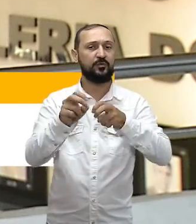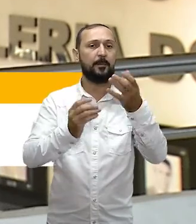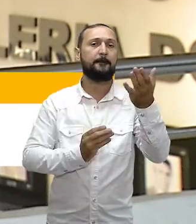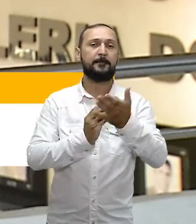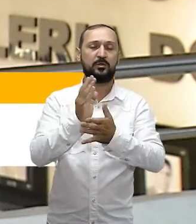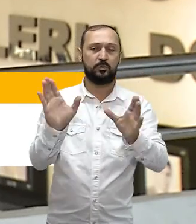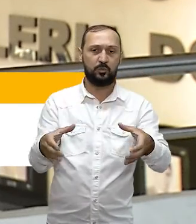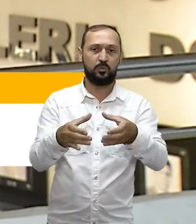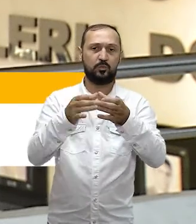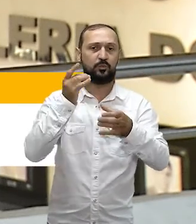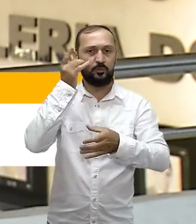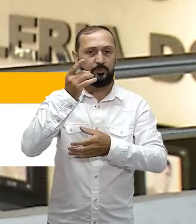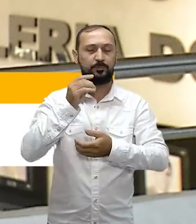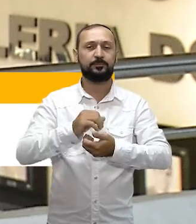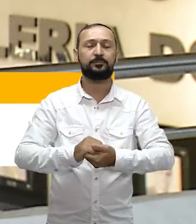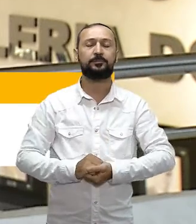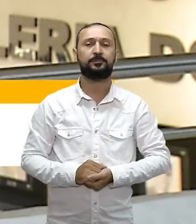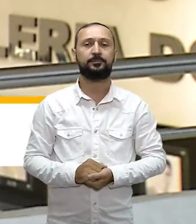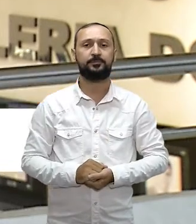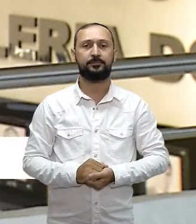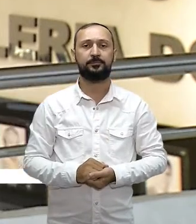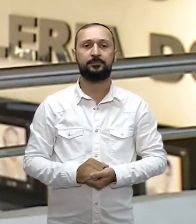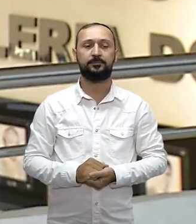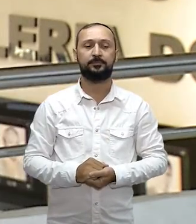secretaria de fazenda foi aprovado pelos